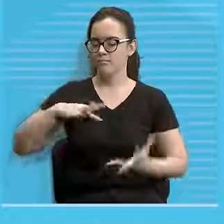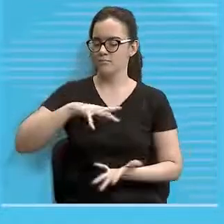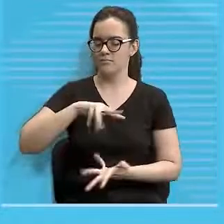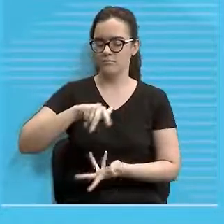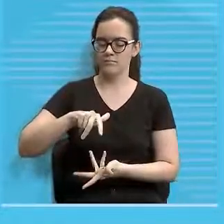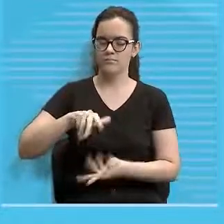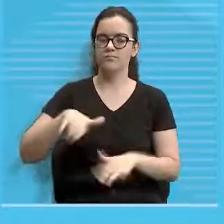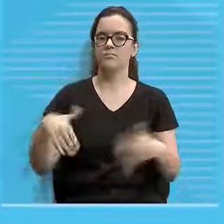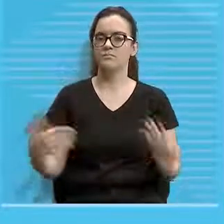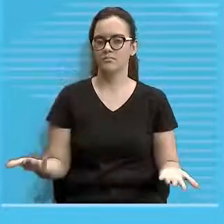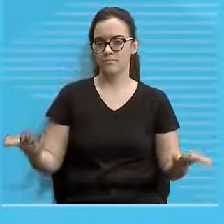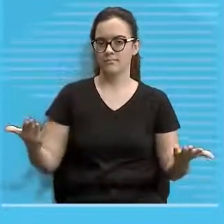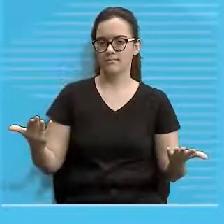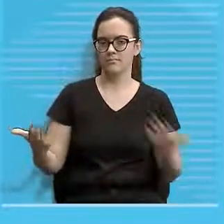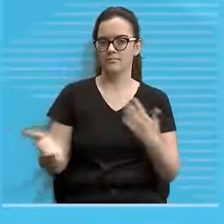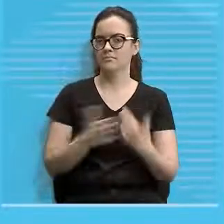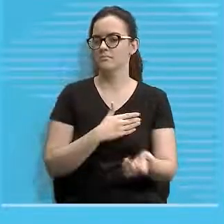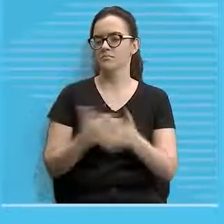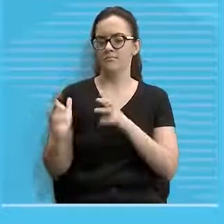A ética.